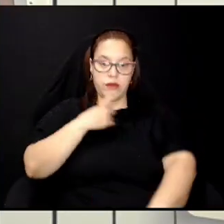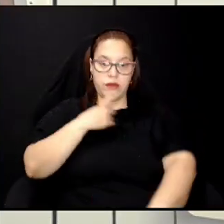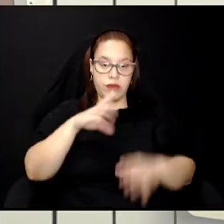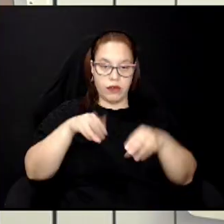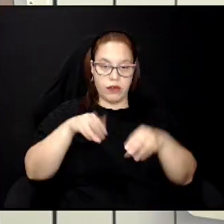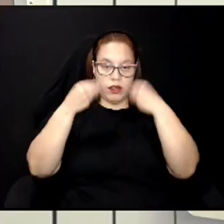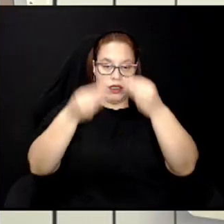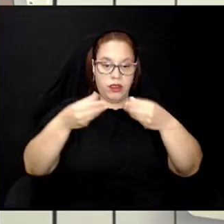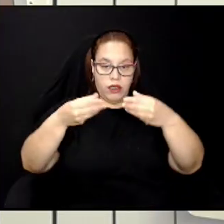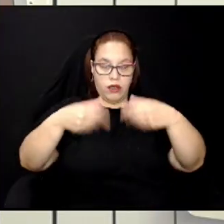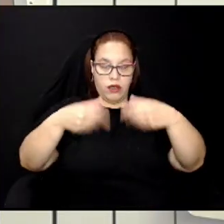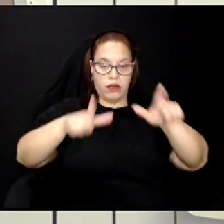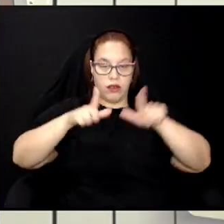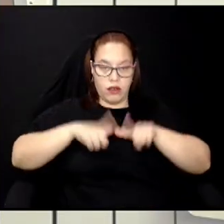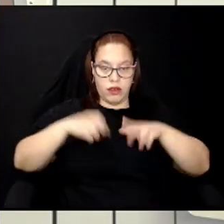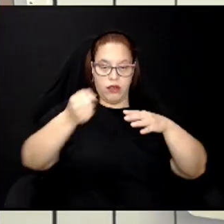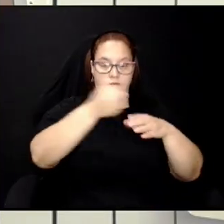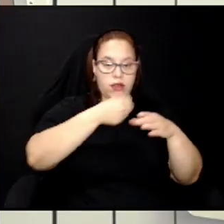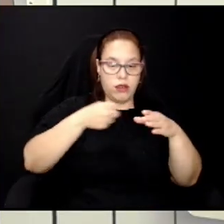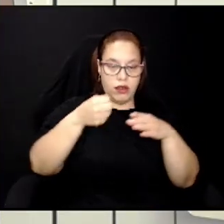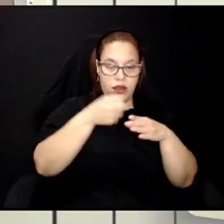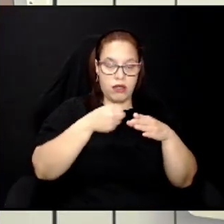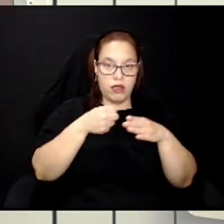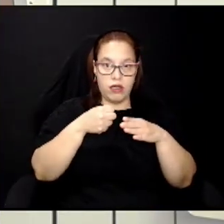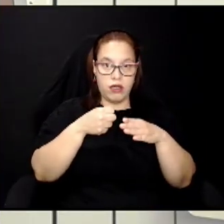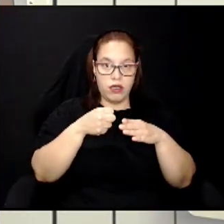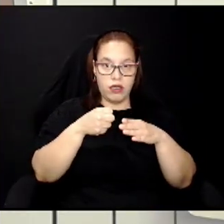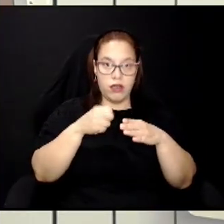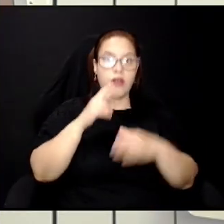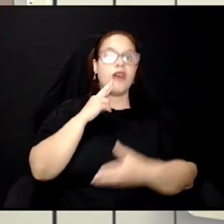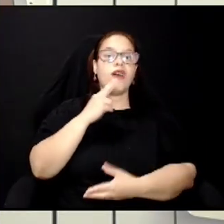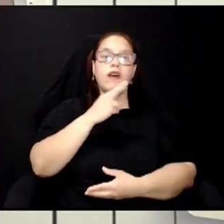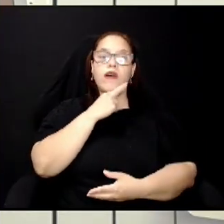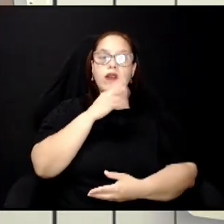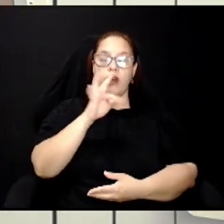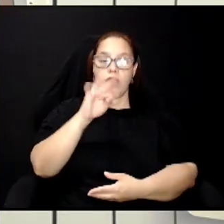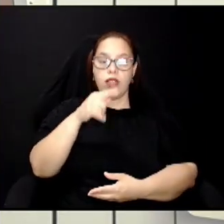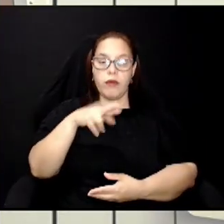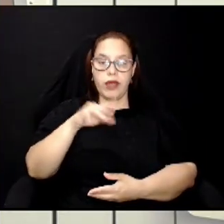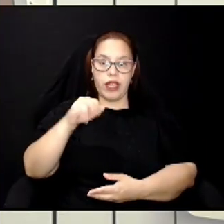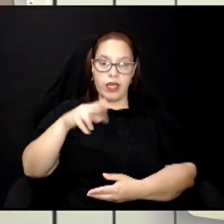diploma de mérito gastronômico ao restaurante Temaqueria.com.